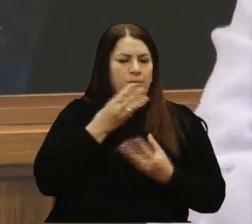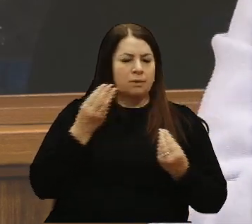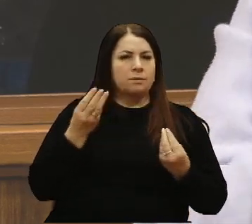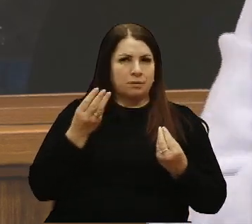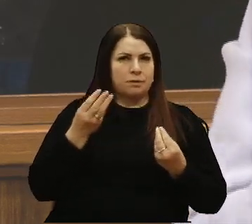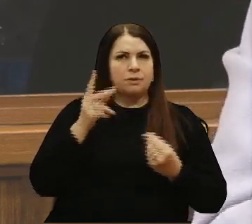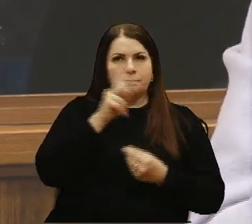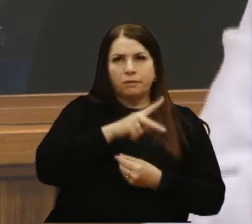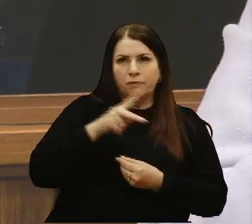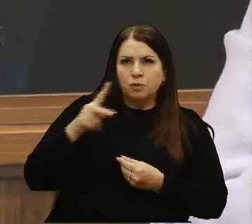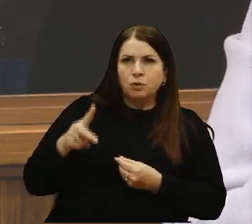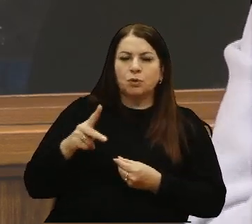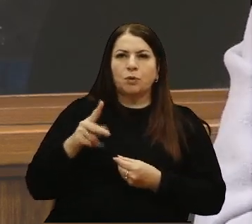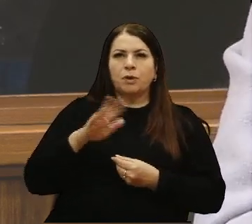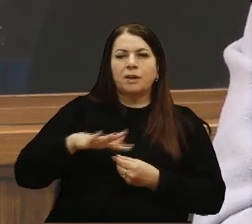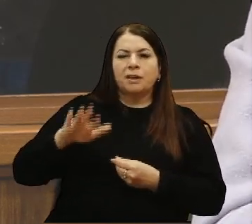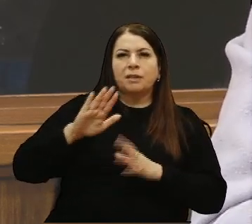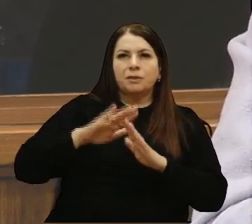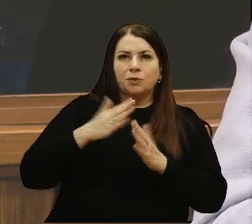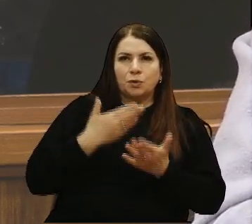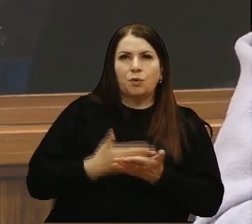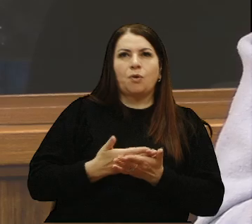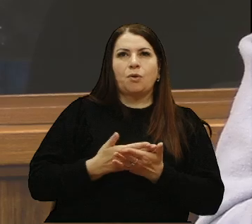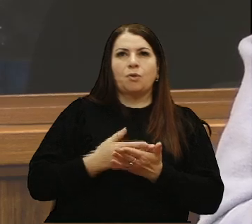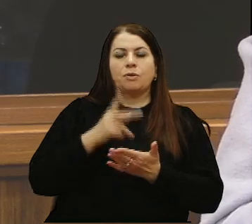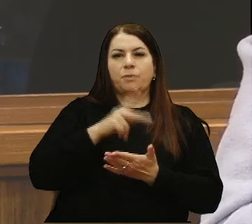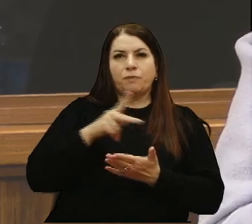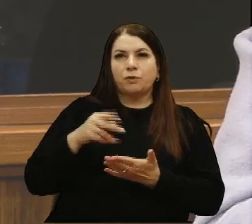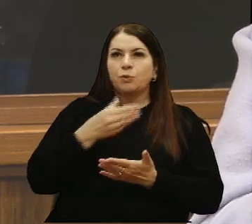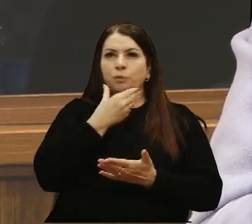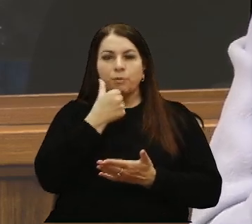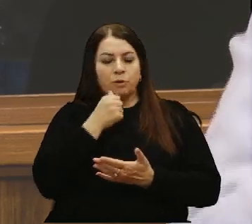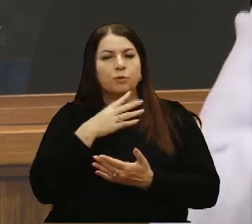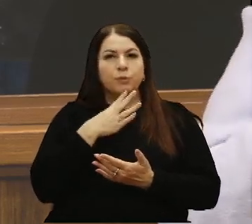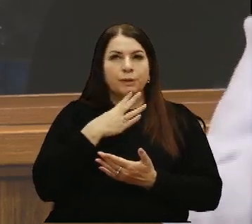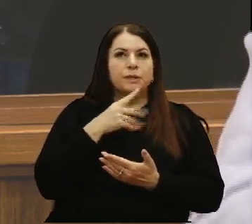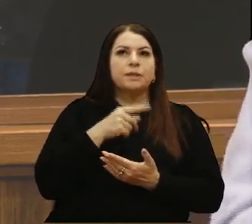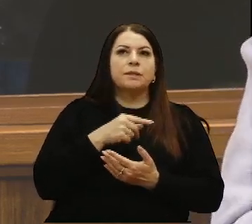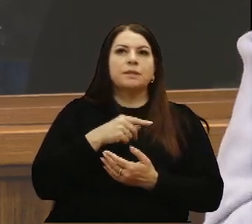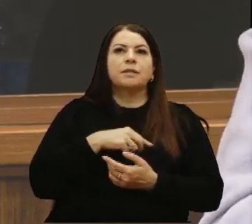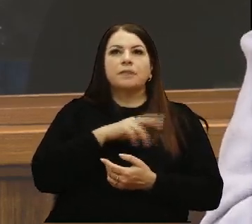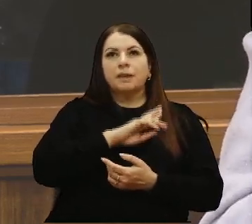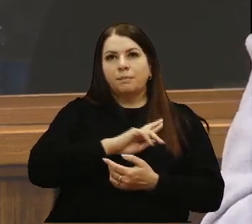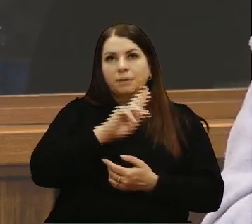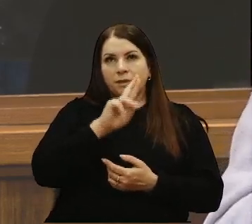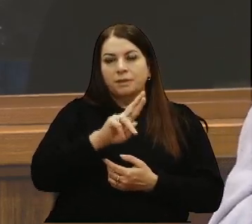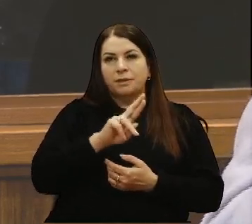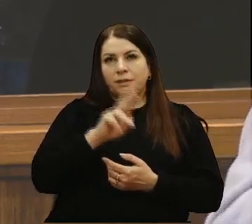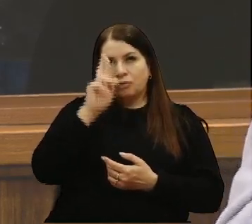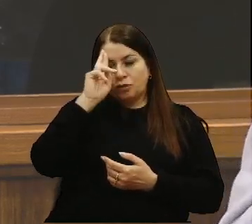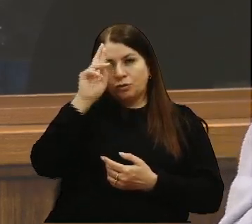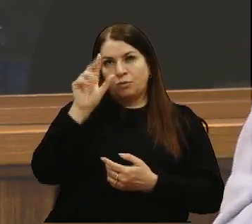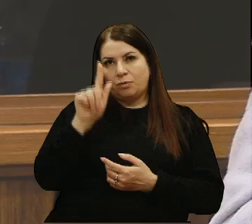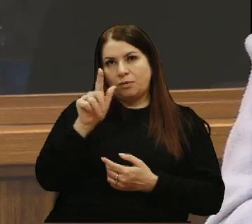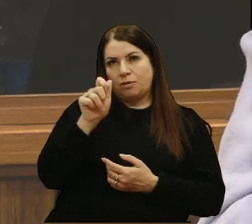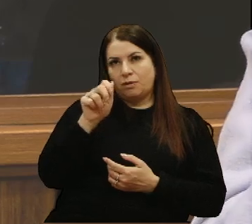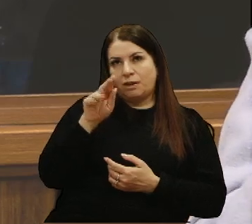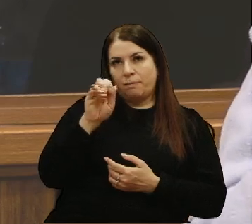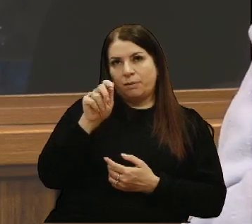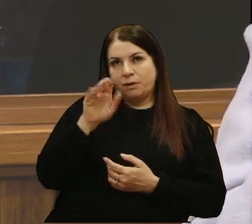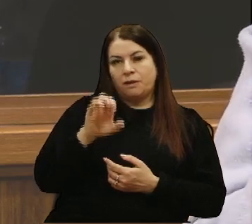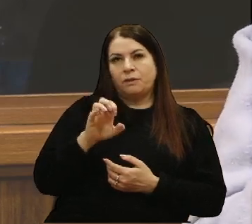bastante professores ali daquela escola, bastante professoras, e aqui, em nome da diretora Gabriela e também